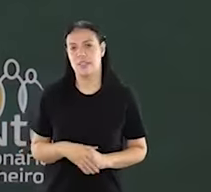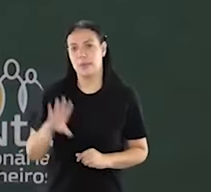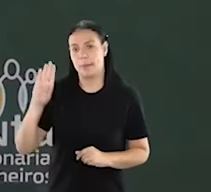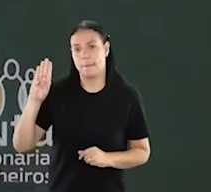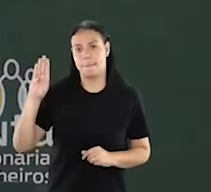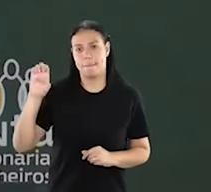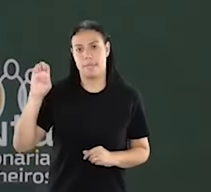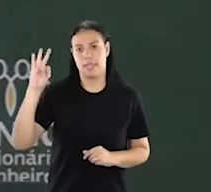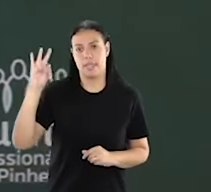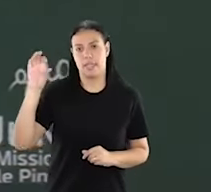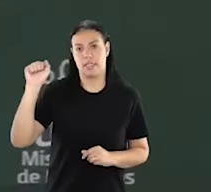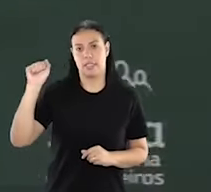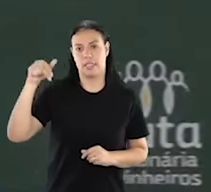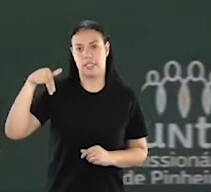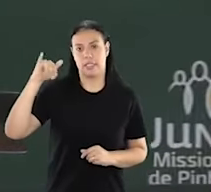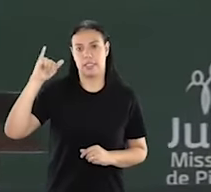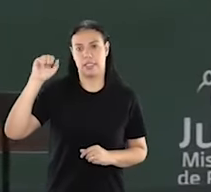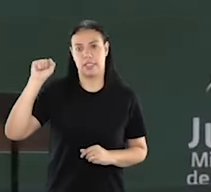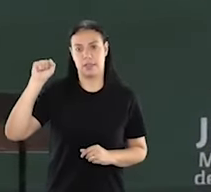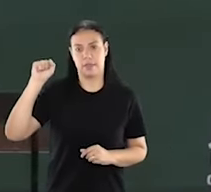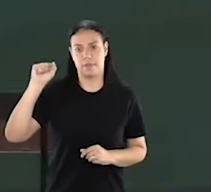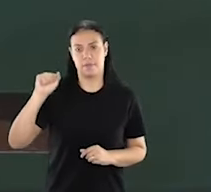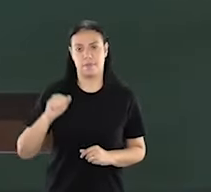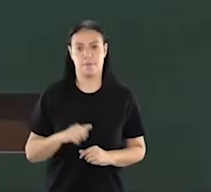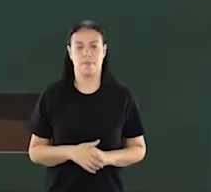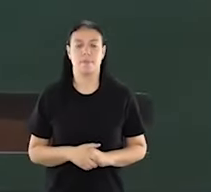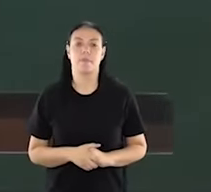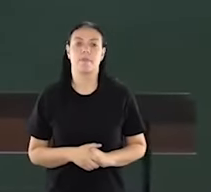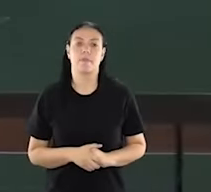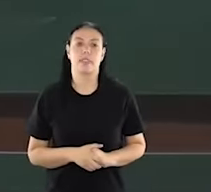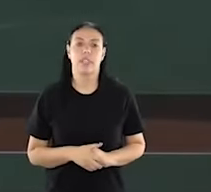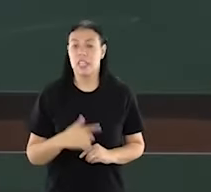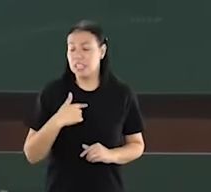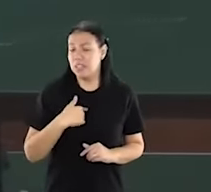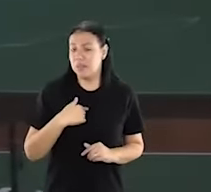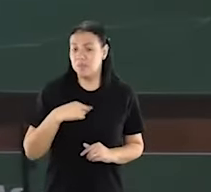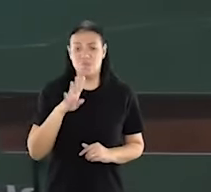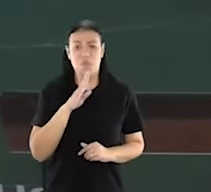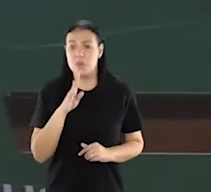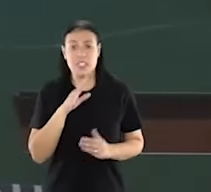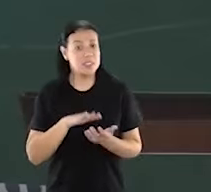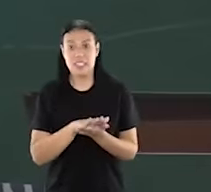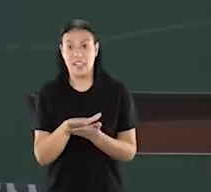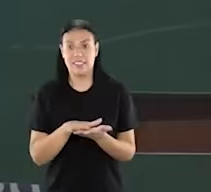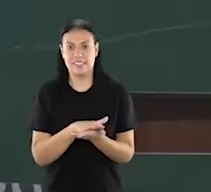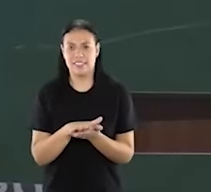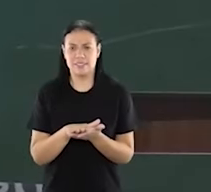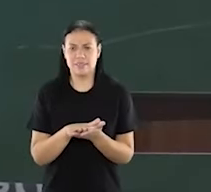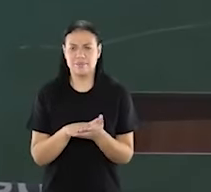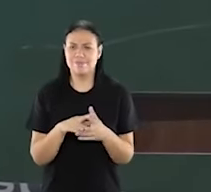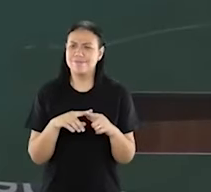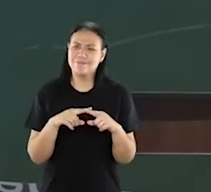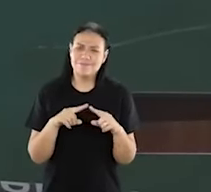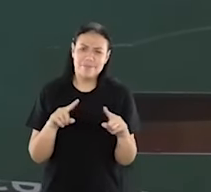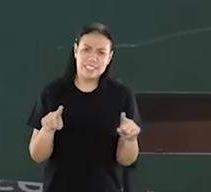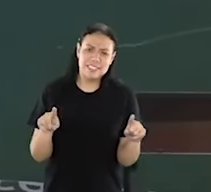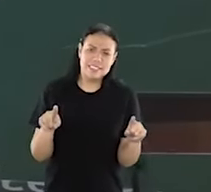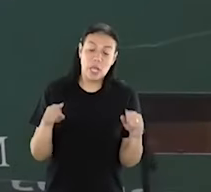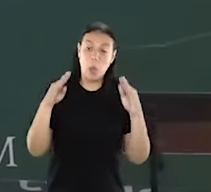e eu não sei exatamente onde Maria morava, nem onde era a casa do Simão, mas certamente não era um